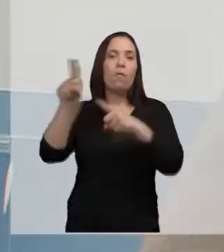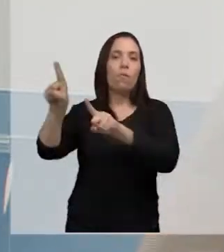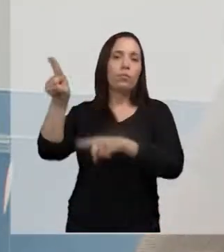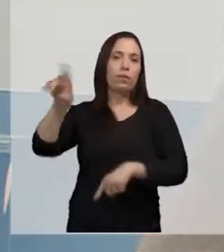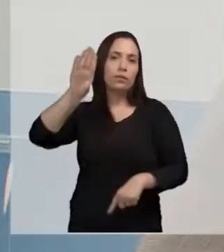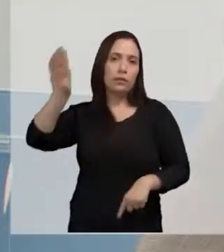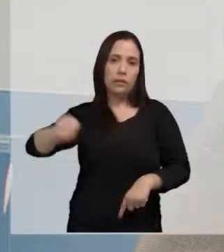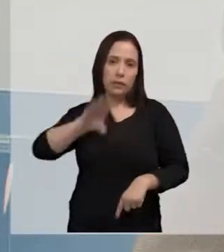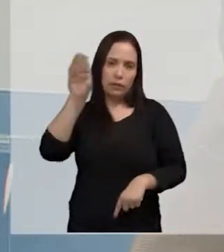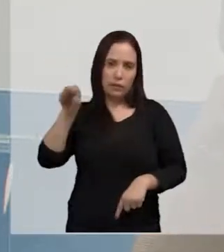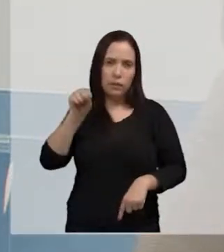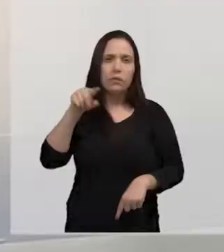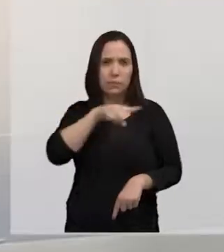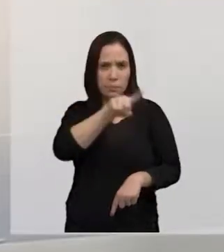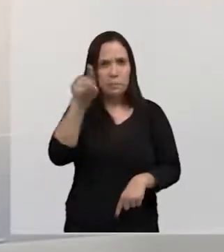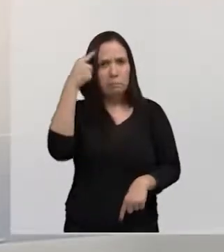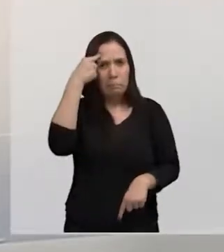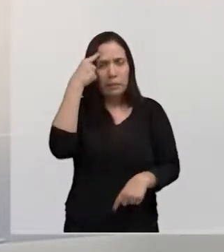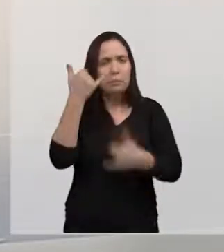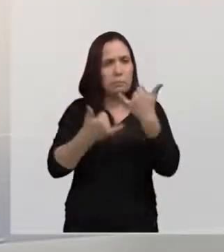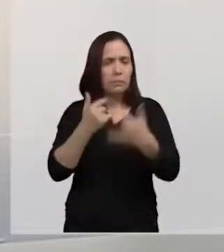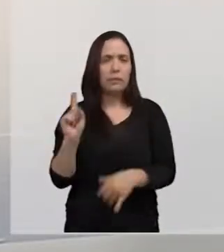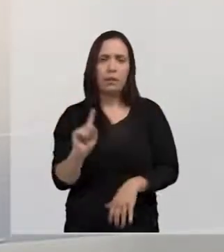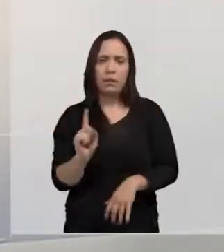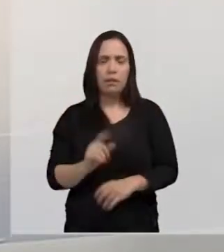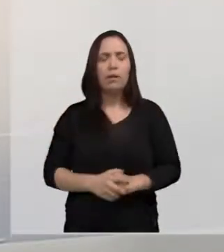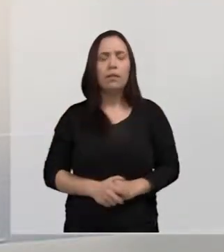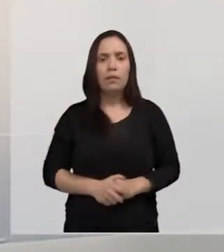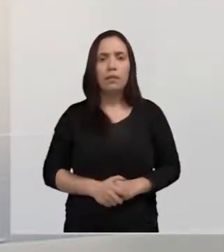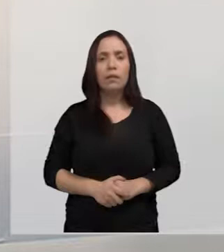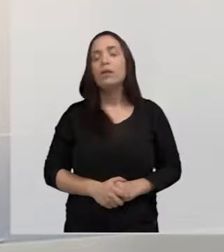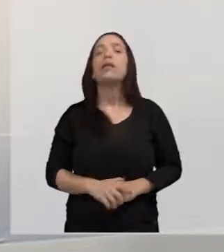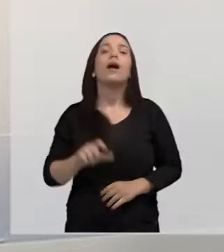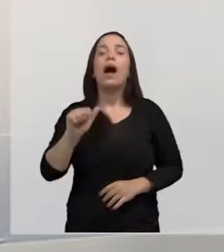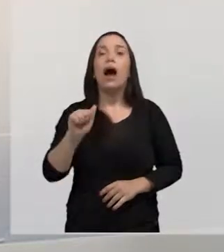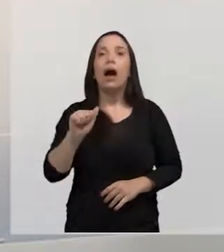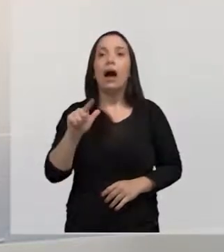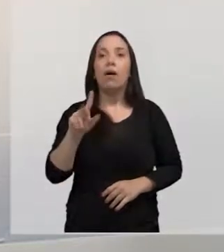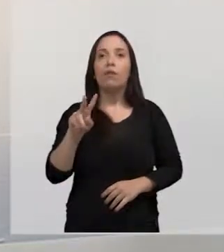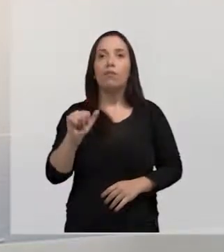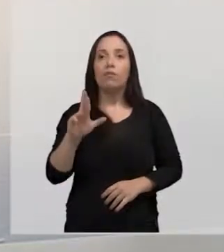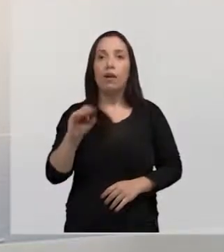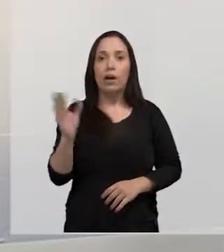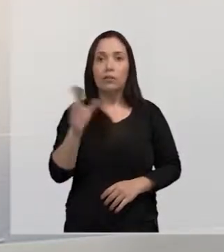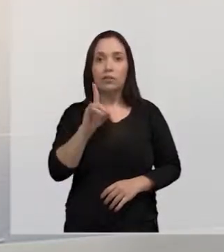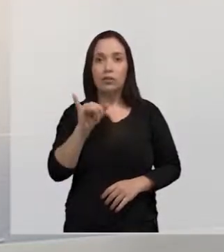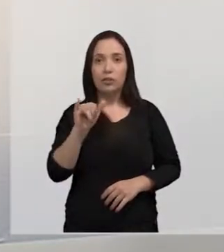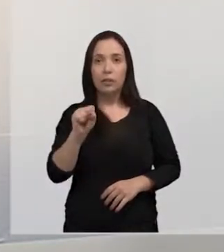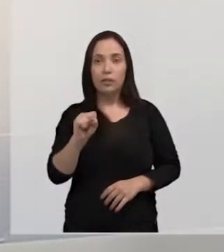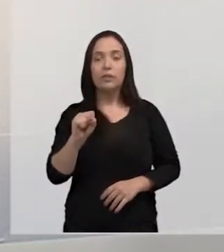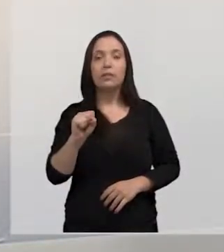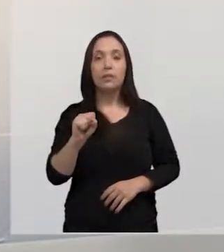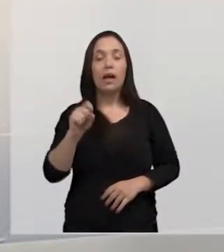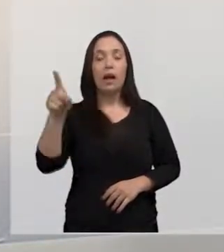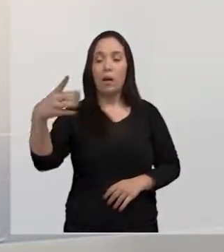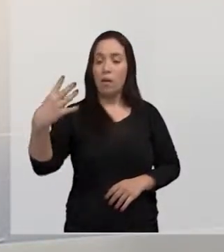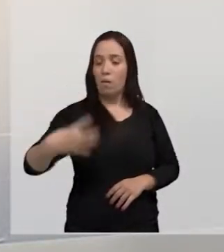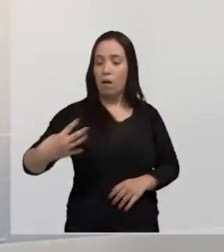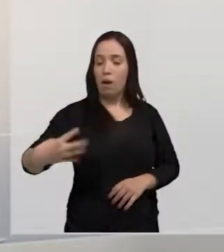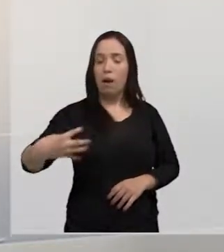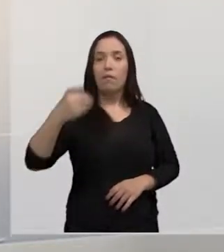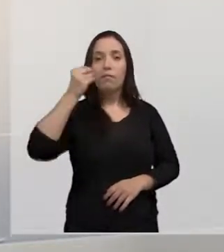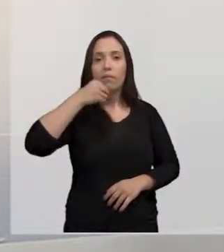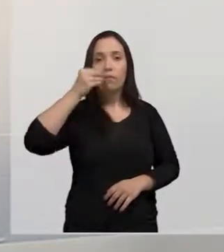pouca coisa. Só para lhe interromper, para lhe ajudar, Pois não. o nosso querido Álvaro Dias foi o quarto colocado do estado natal dele. Pronto, Só